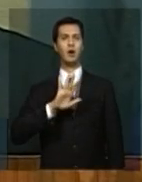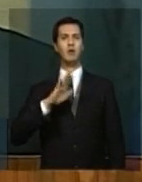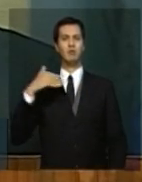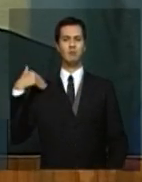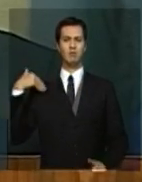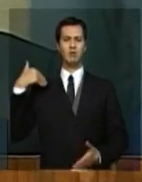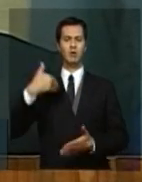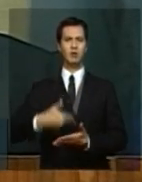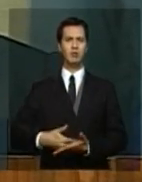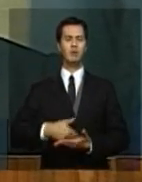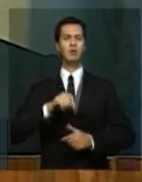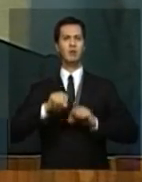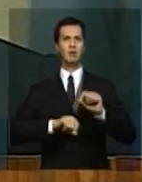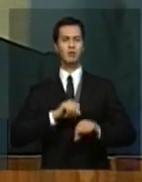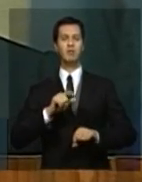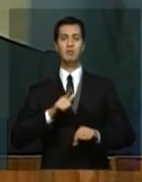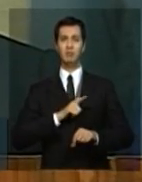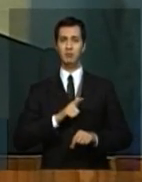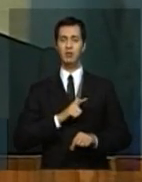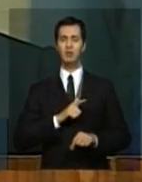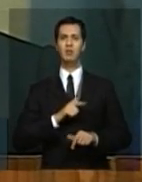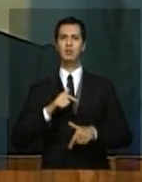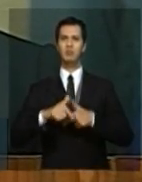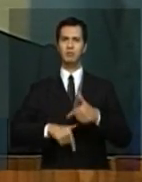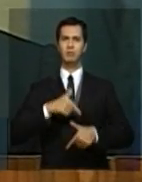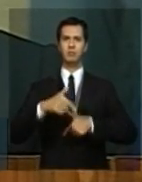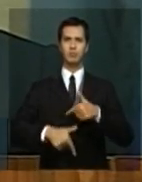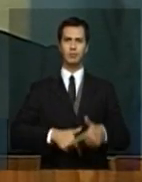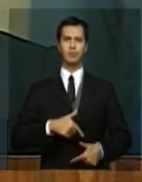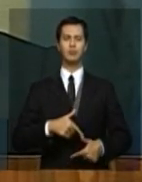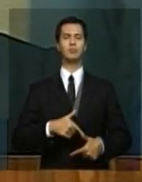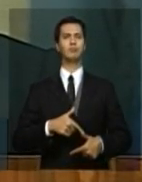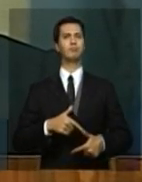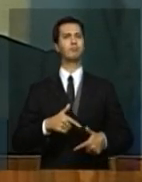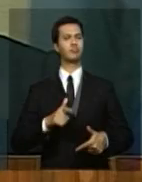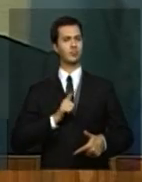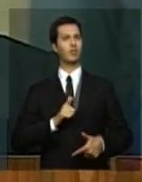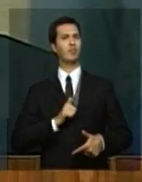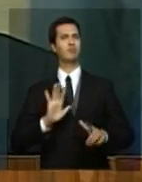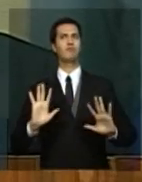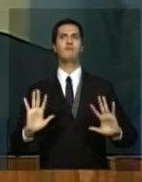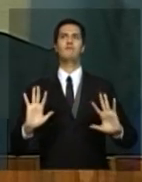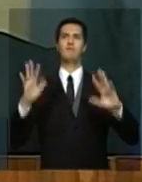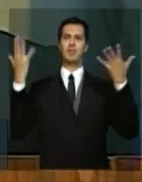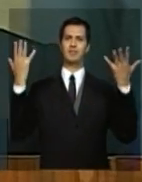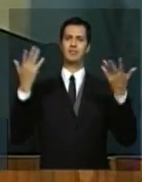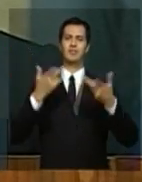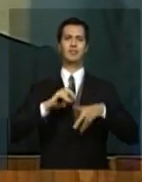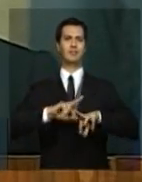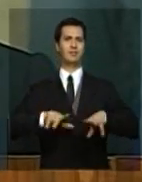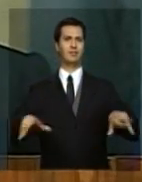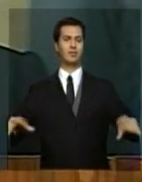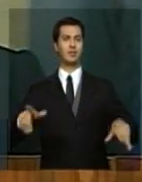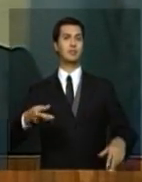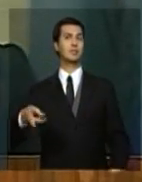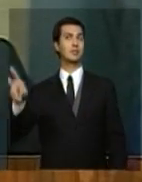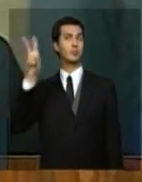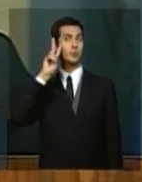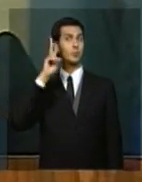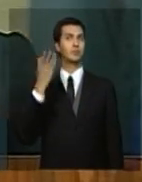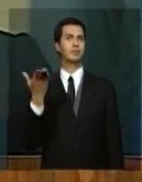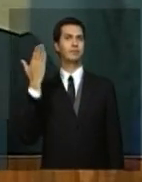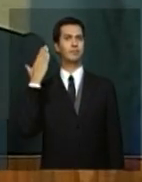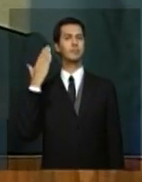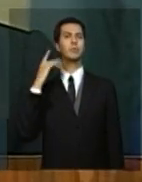semana de grandes comemorações segunda-feira foi o